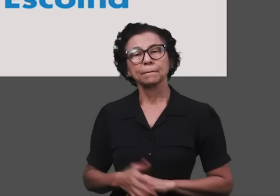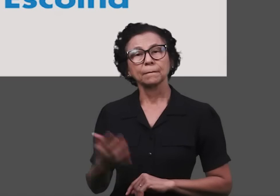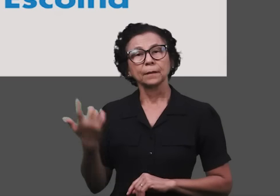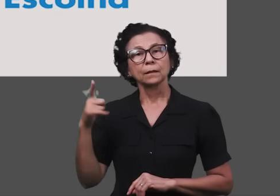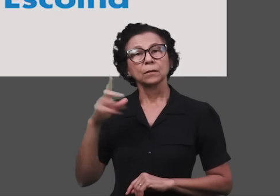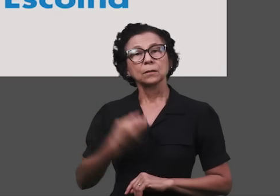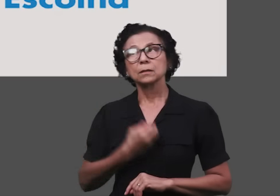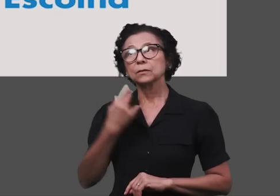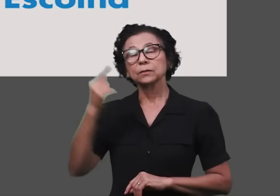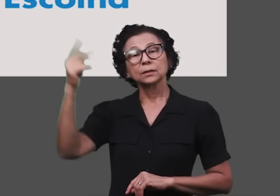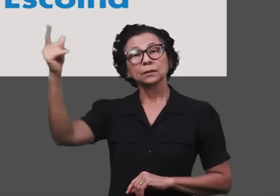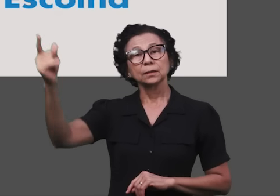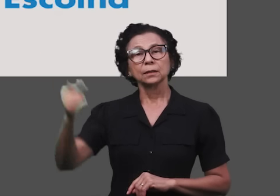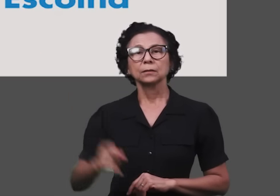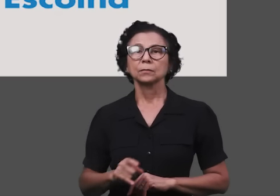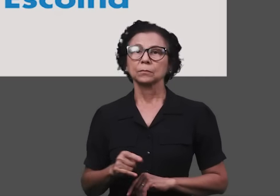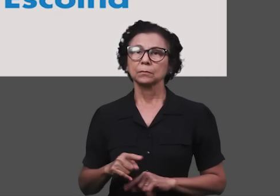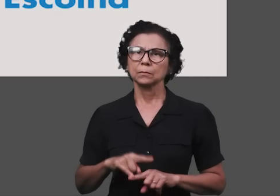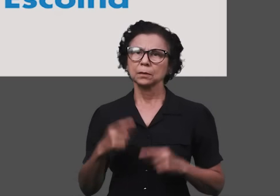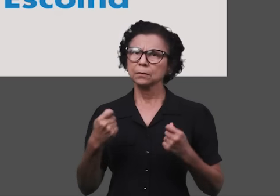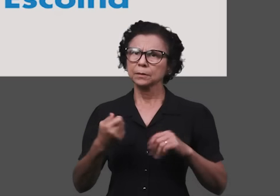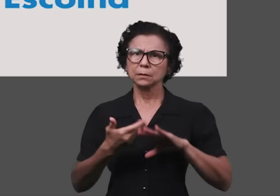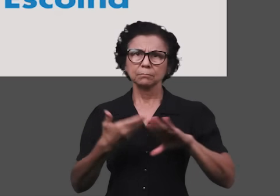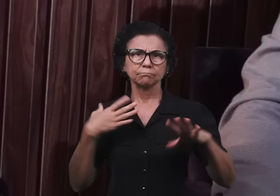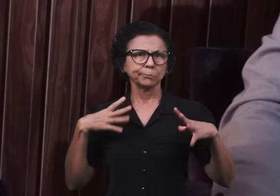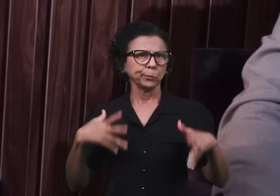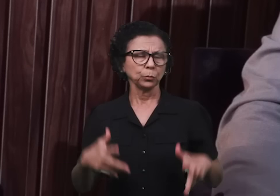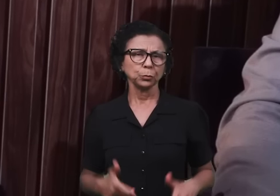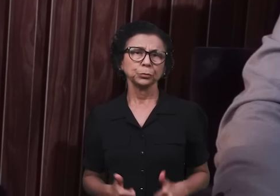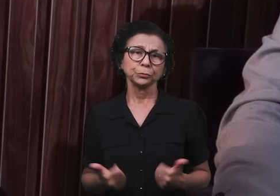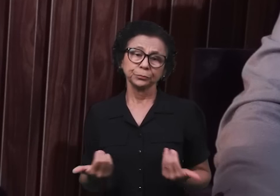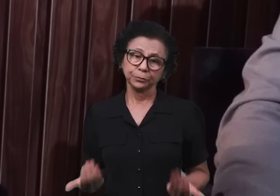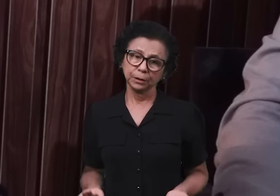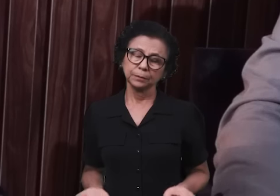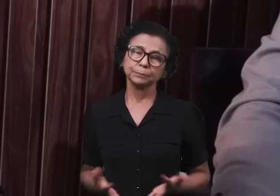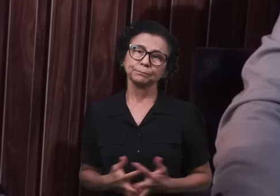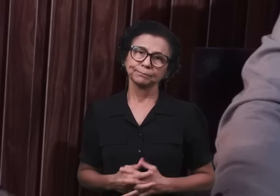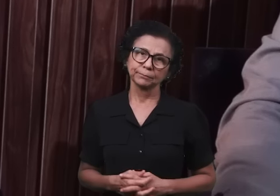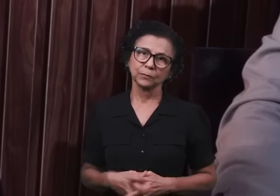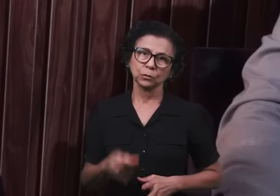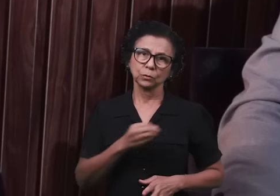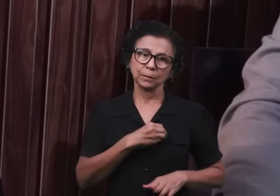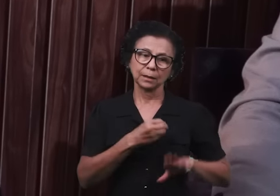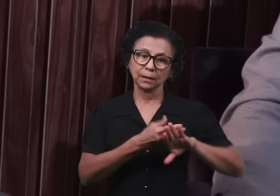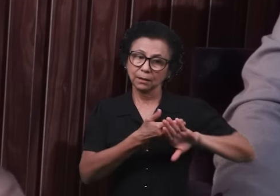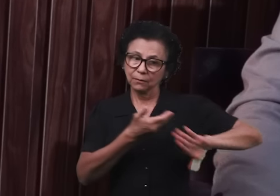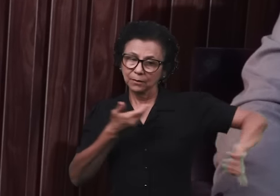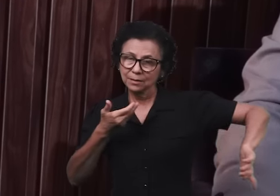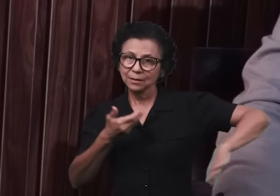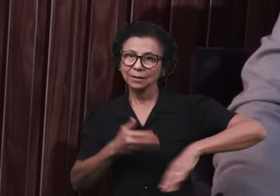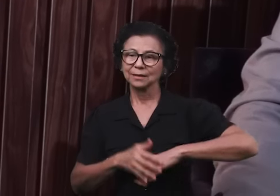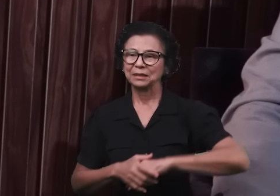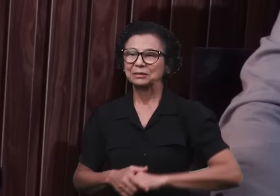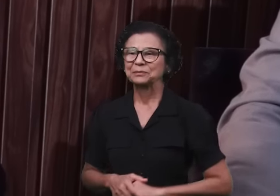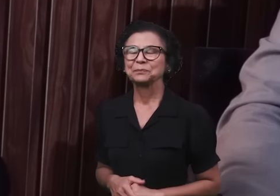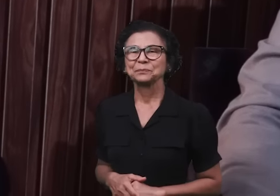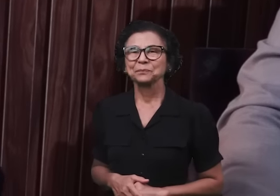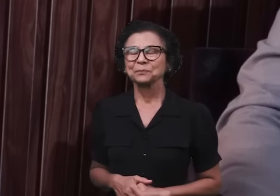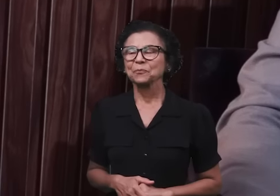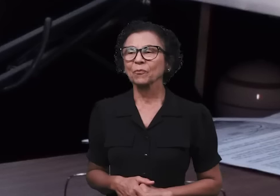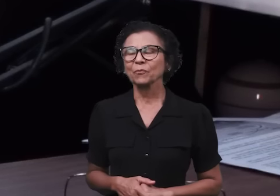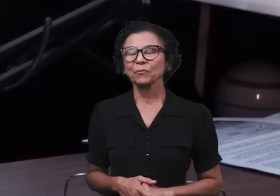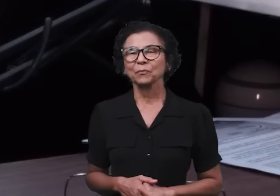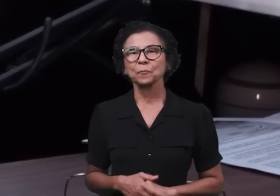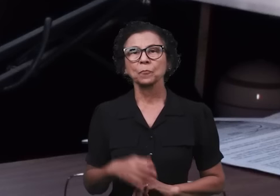a eternidade. Então a santificação faz parte desse projeto. Né? Nós vamos falar mais um pouco, creio eu, agora.